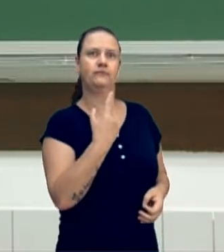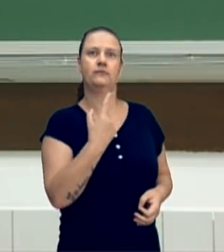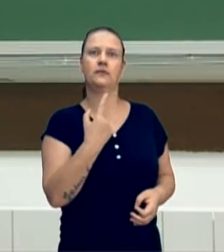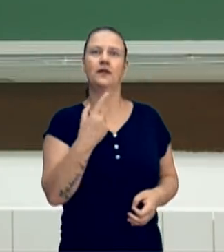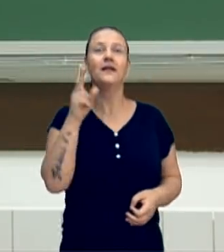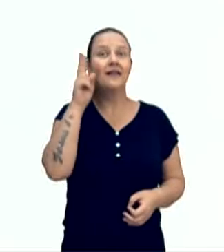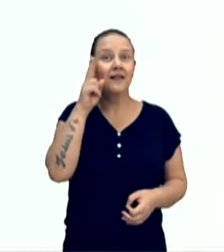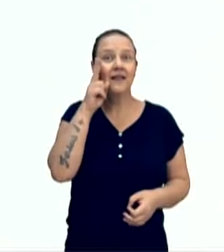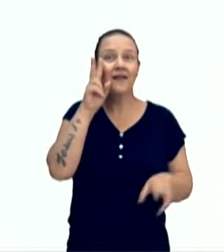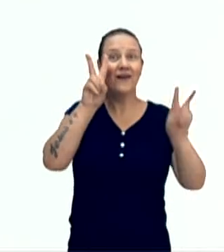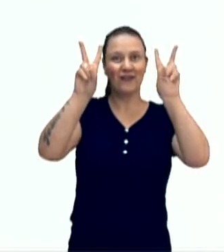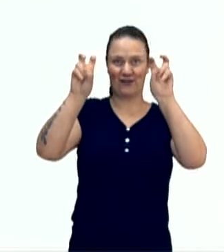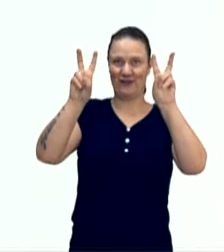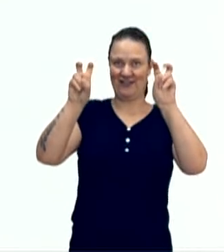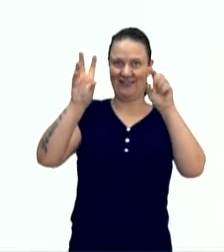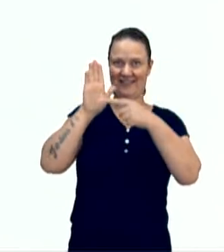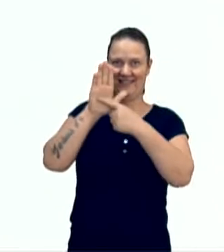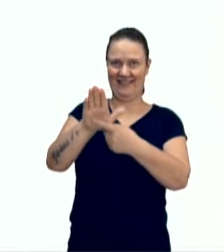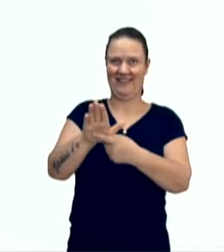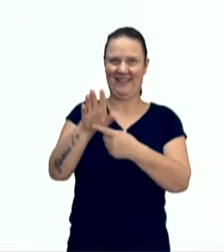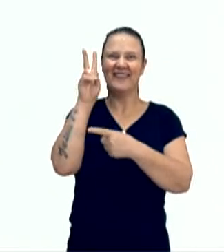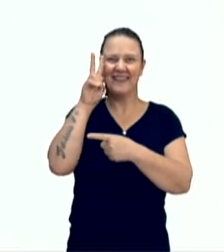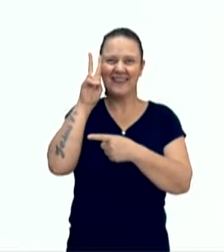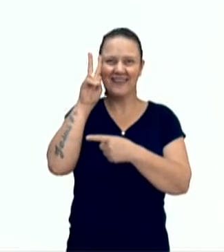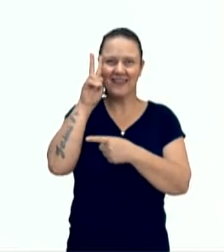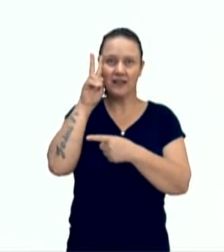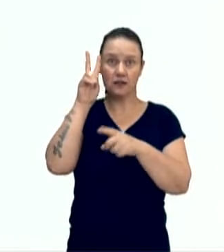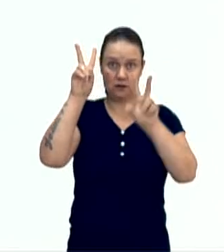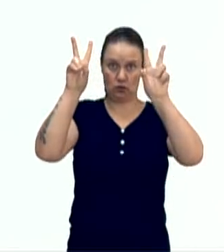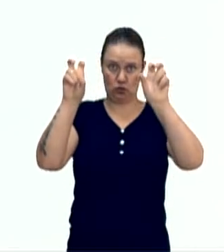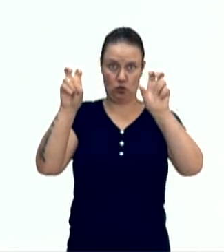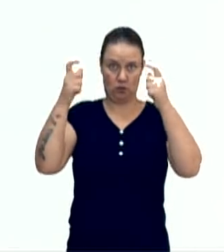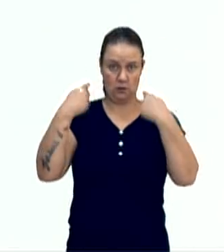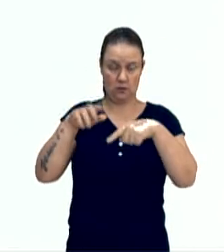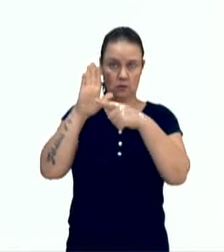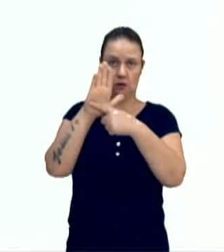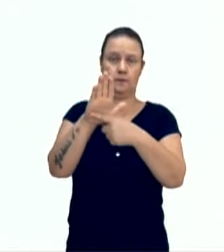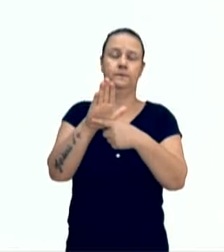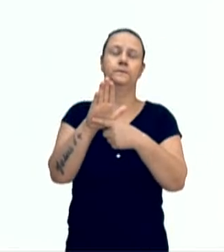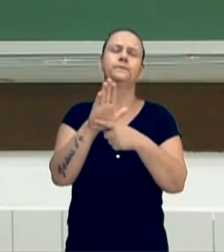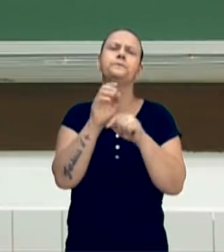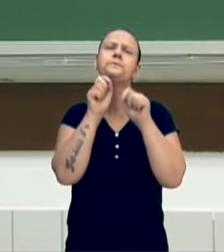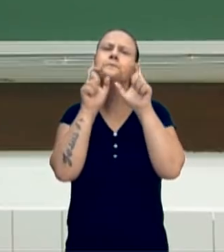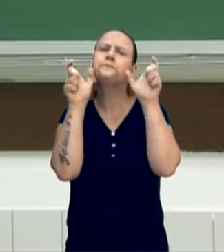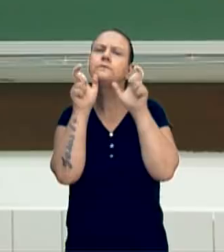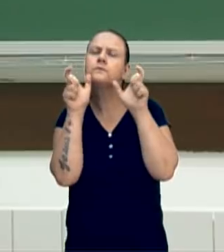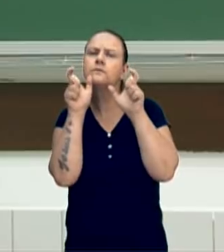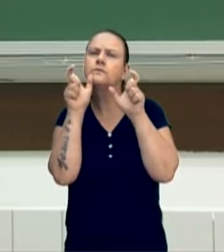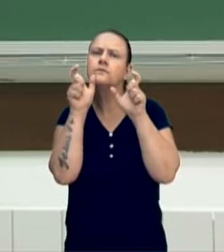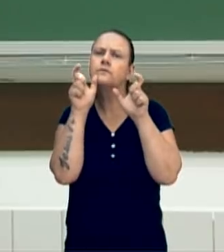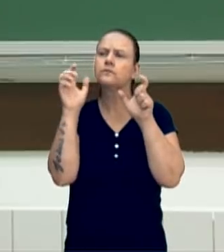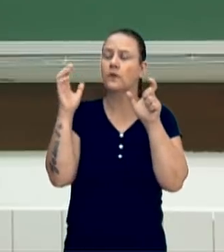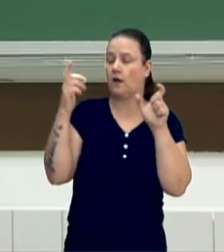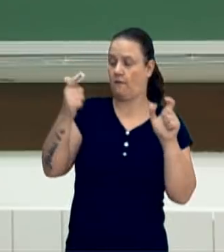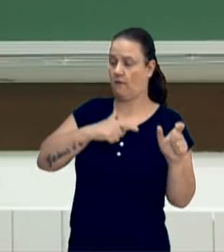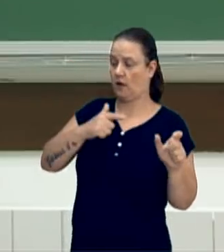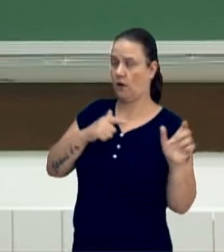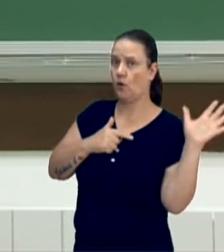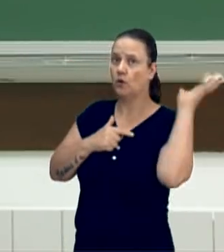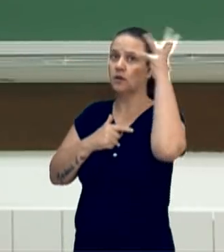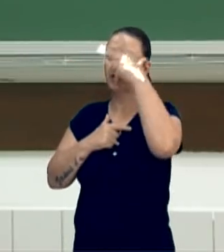as aspas ali, sempre tem que vir entre essas duas aspas ali. Então, observe, feioso e bonito, eles